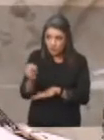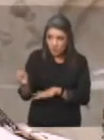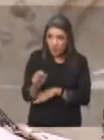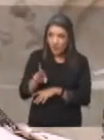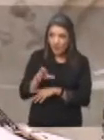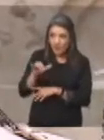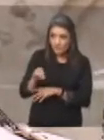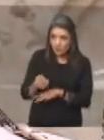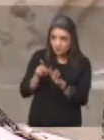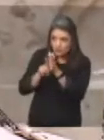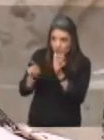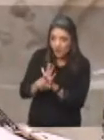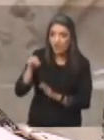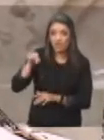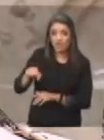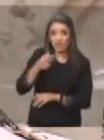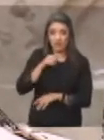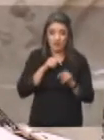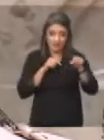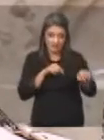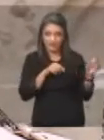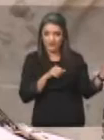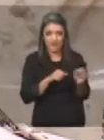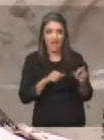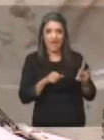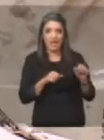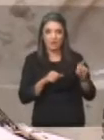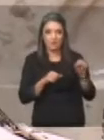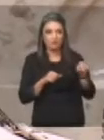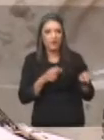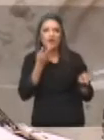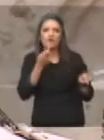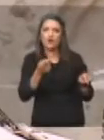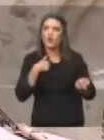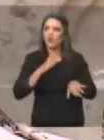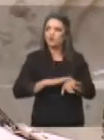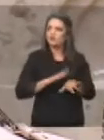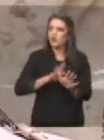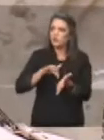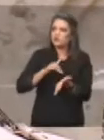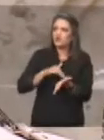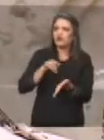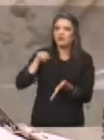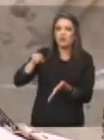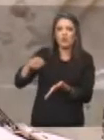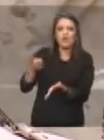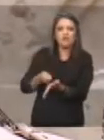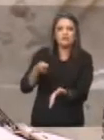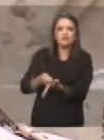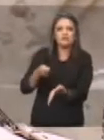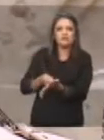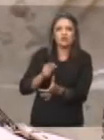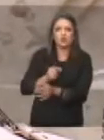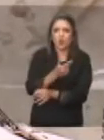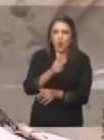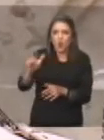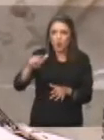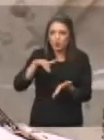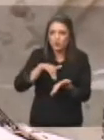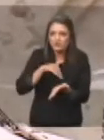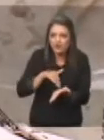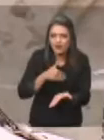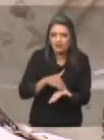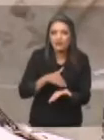período em que foi secretário de Silas, era constante a exigência do parlamentar para que os demais secretários